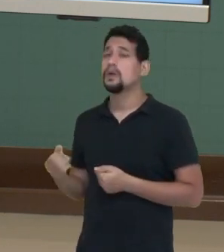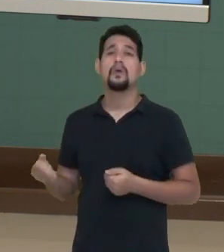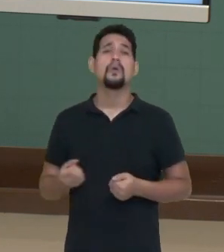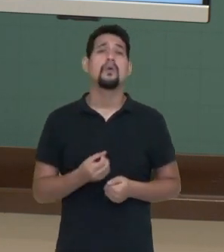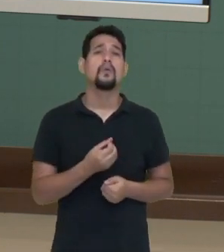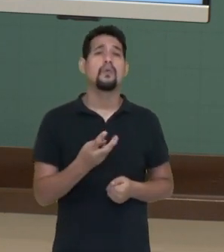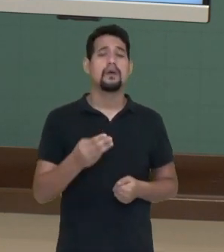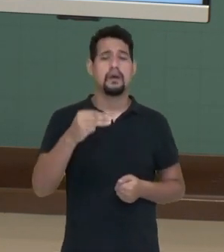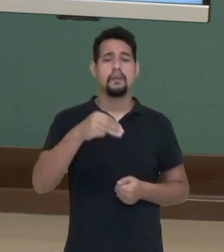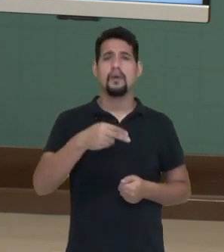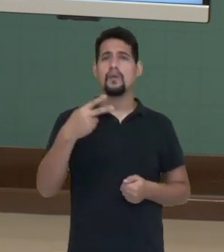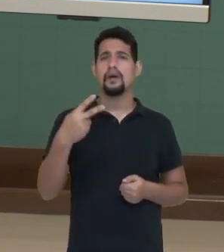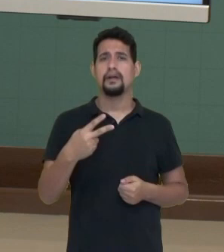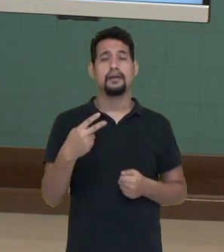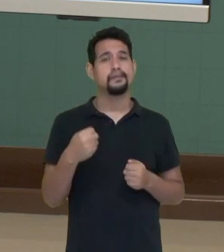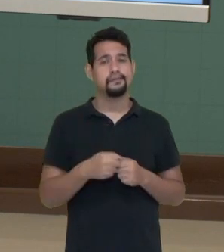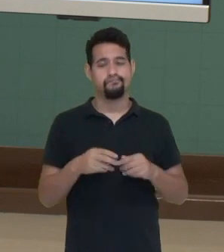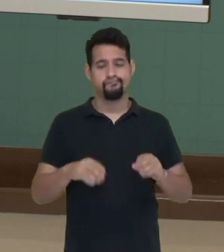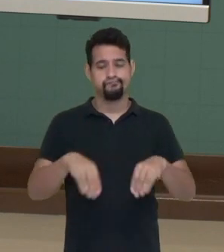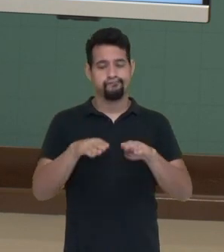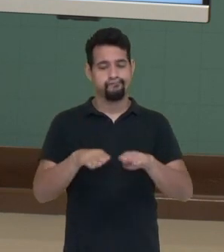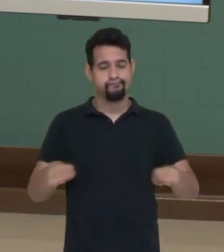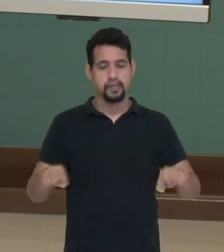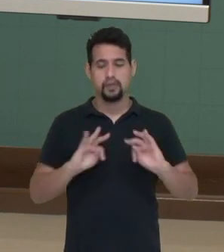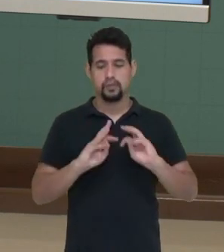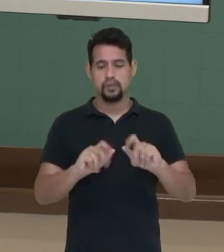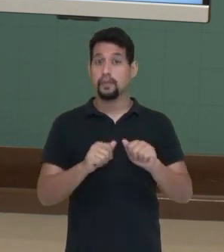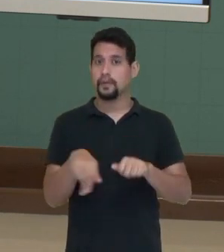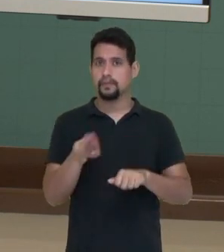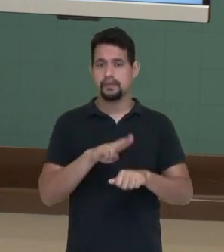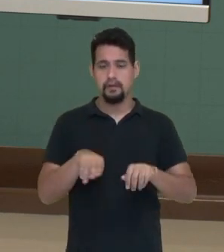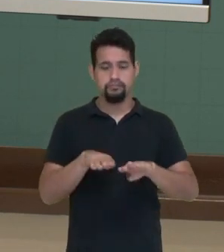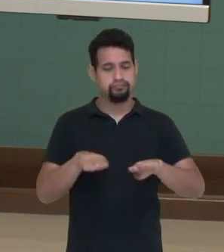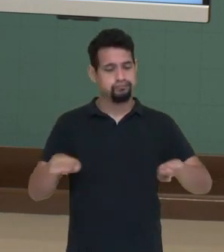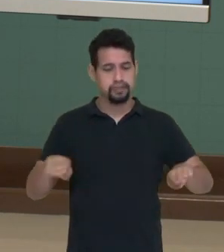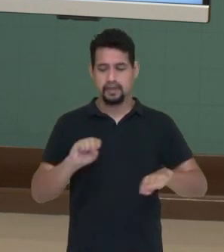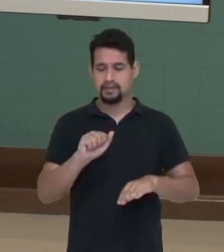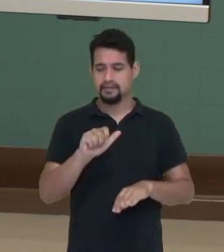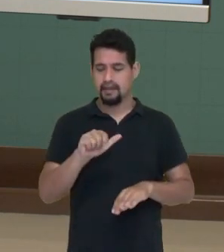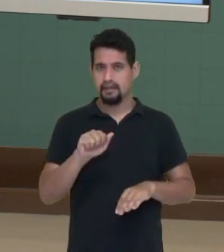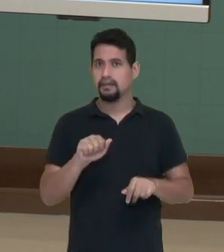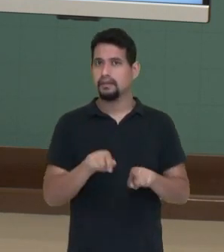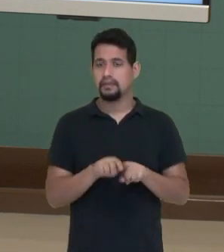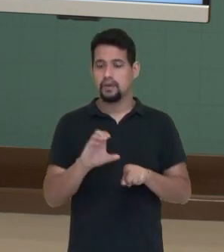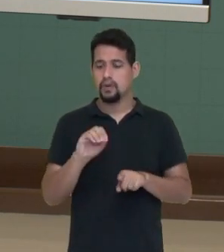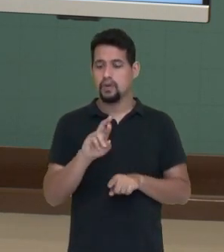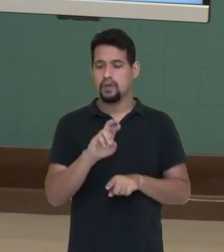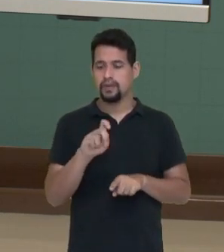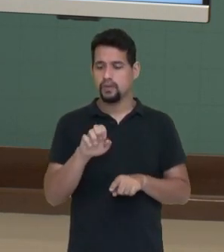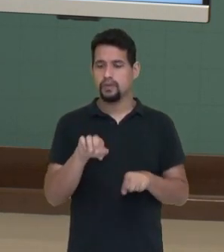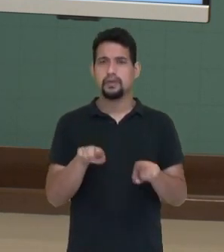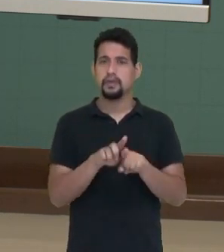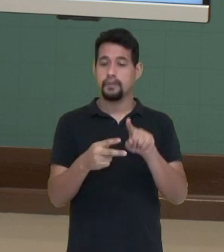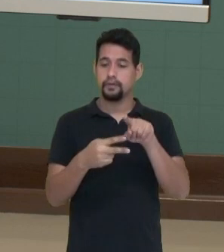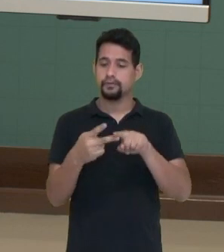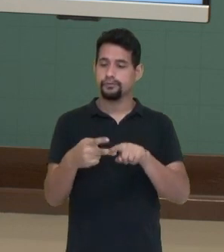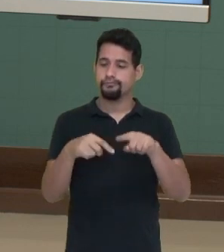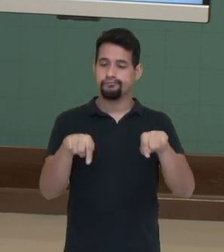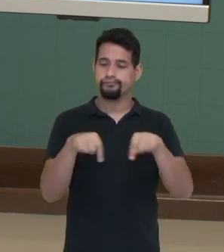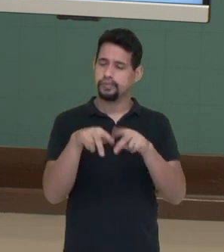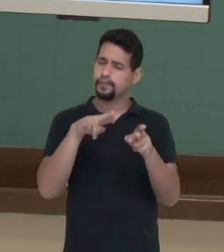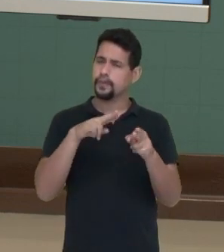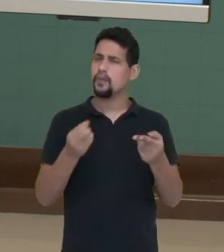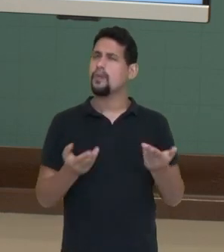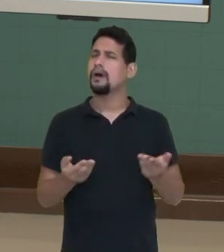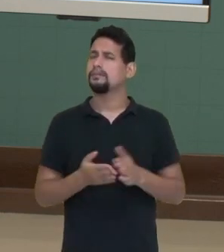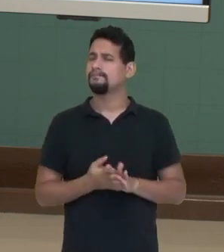quadrados de carpete serão necessários ao todo para cobrir o piso da sala, do corredor e dos 2 dormitórios?